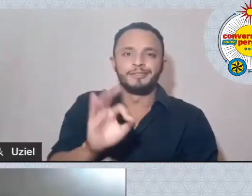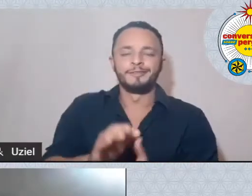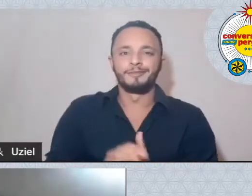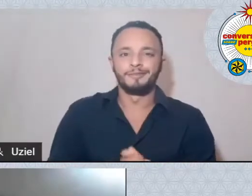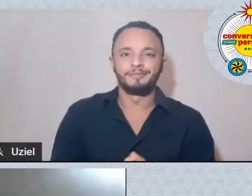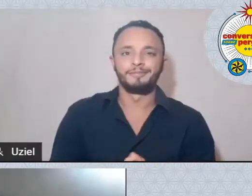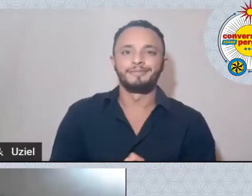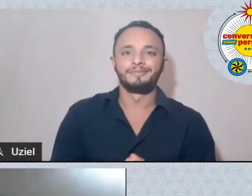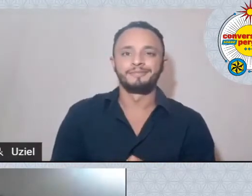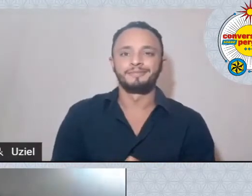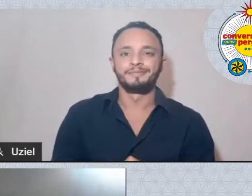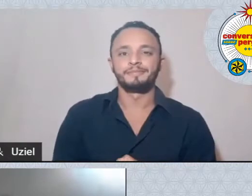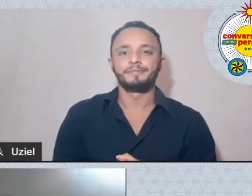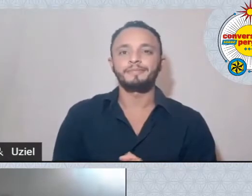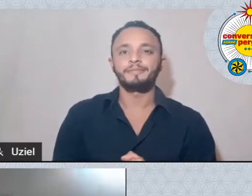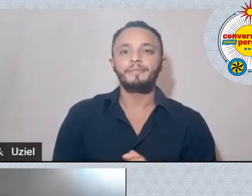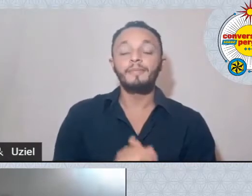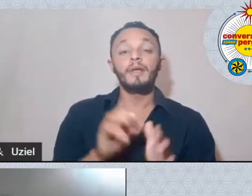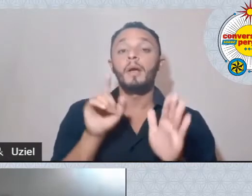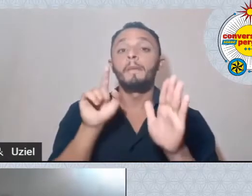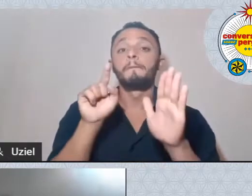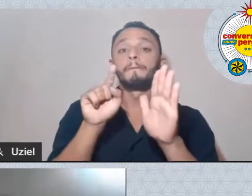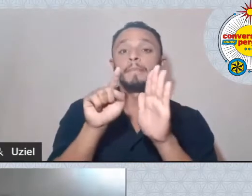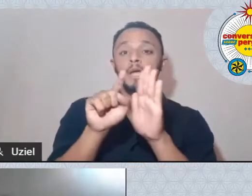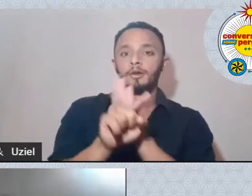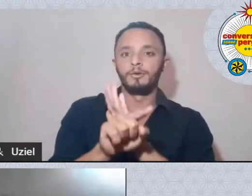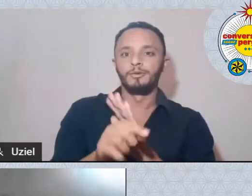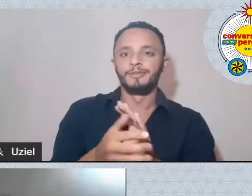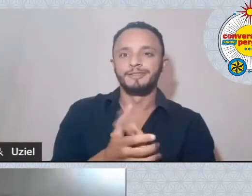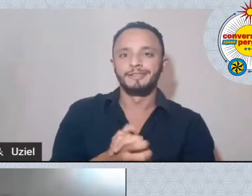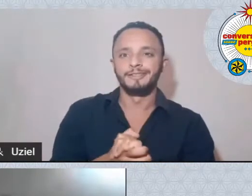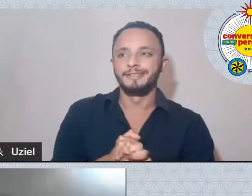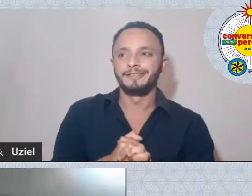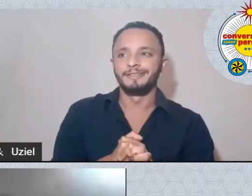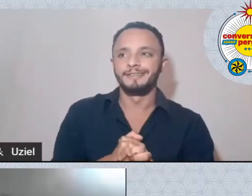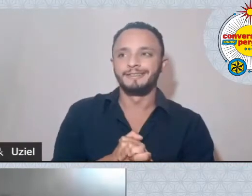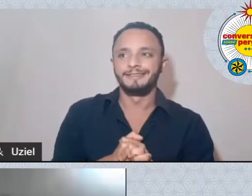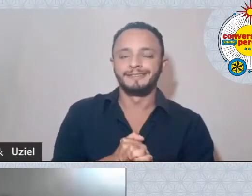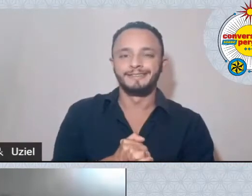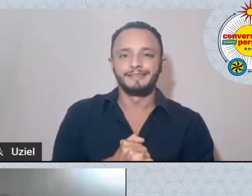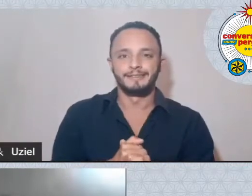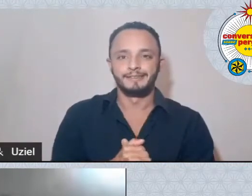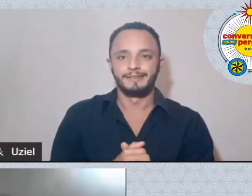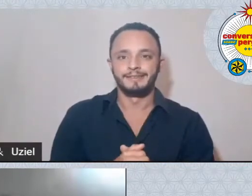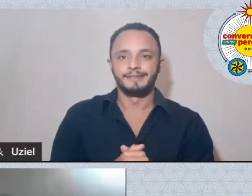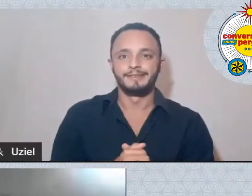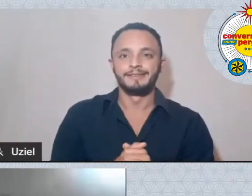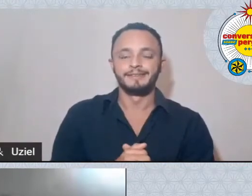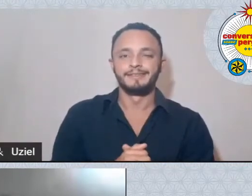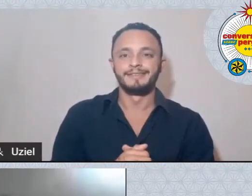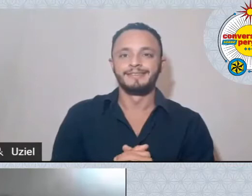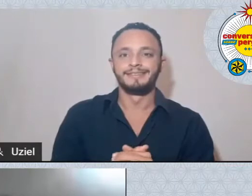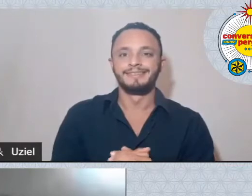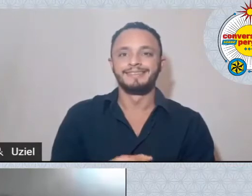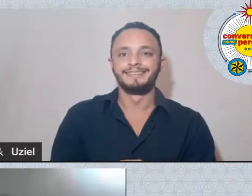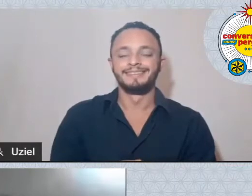Era pergunta. Os labirintos infinitos da cidadão digital.